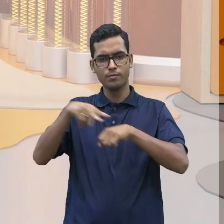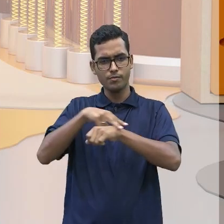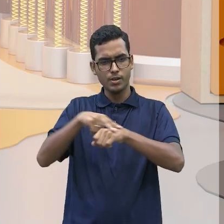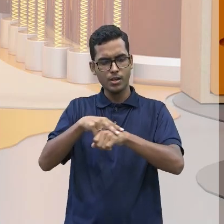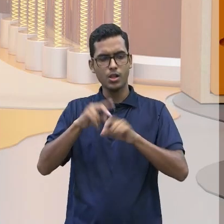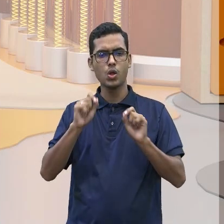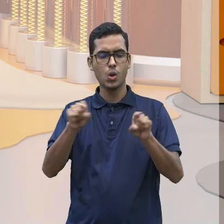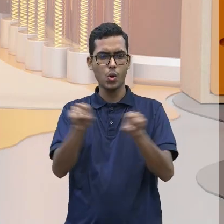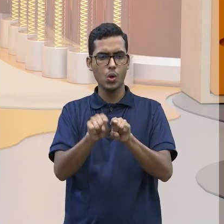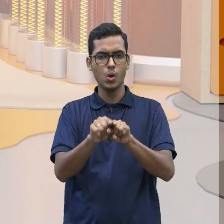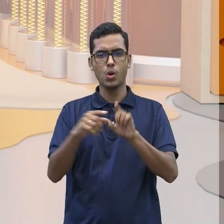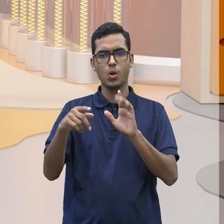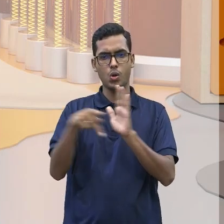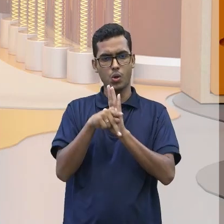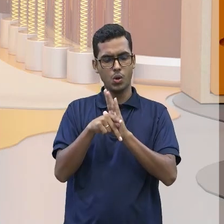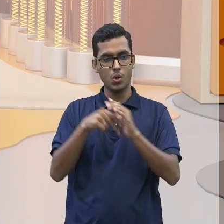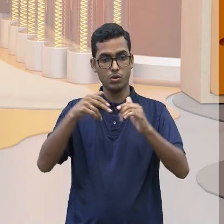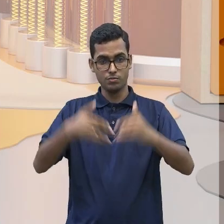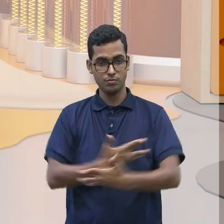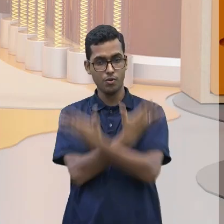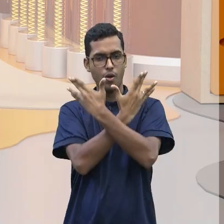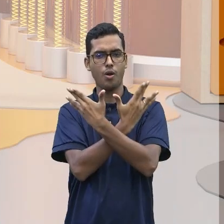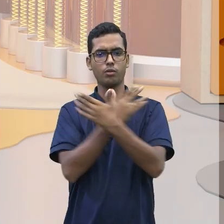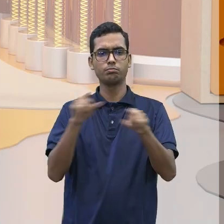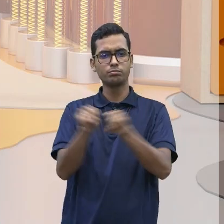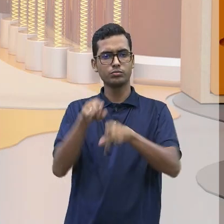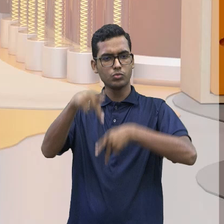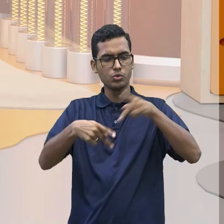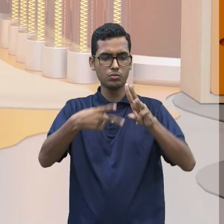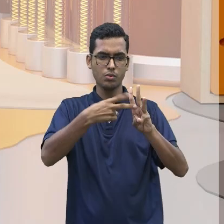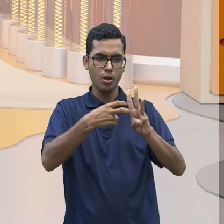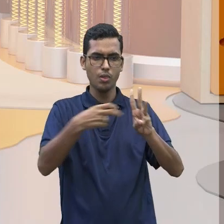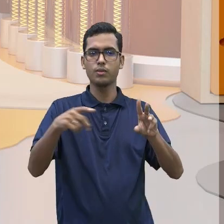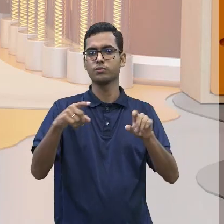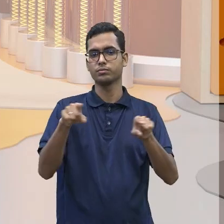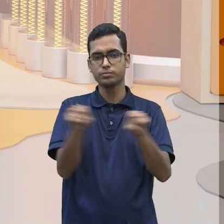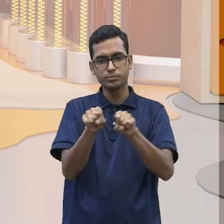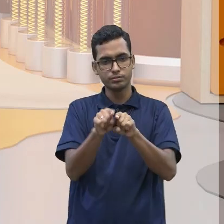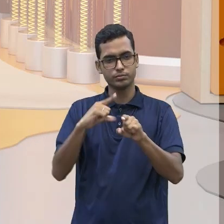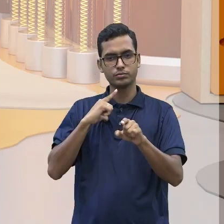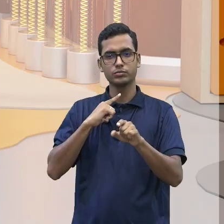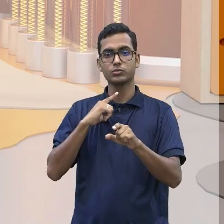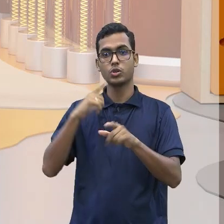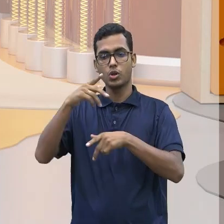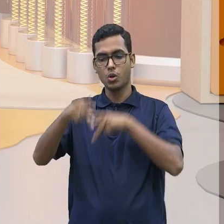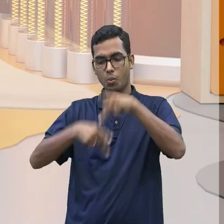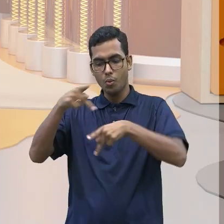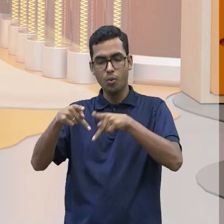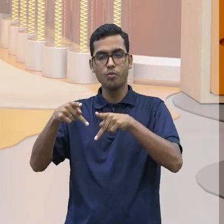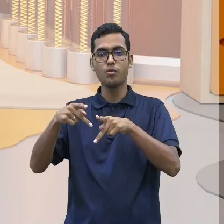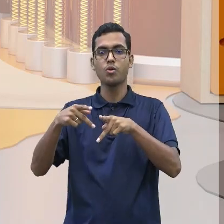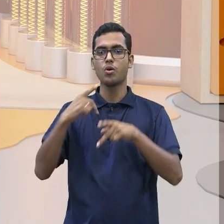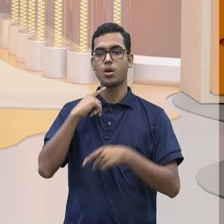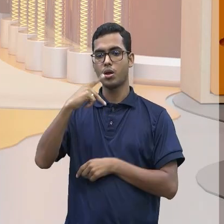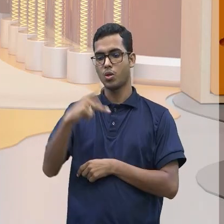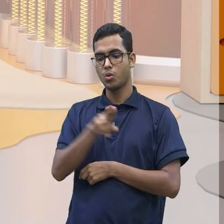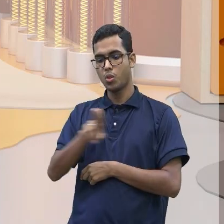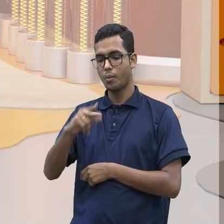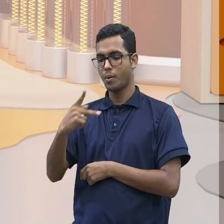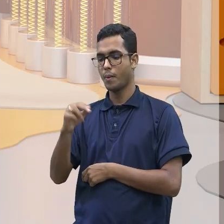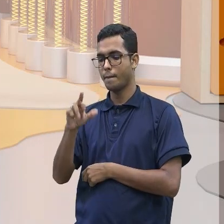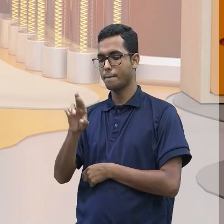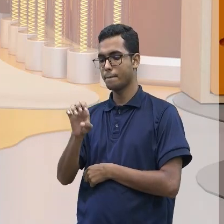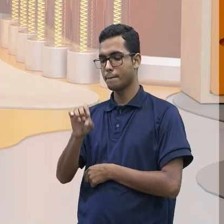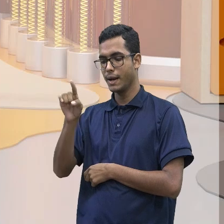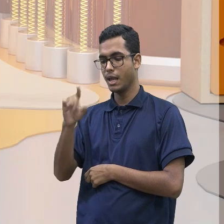povos pré-colombianos, que habitavam a região antes da chegada dos europeus. Então, iniciando a